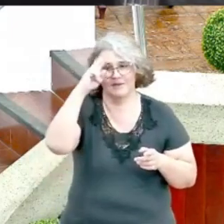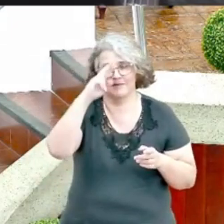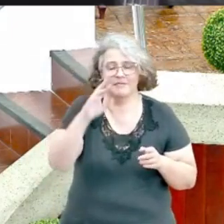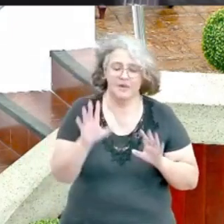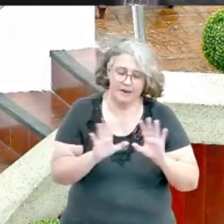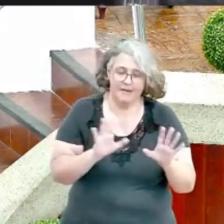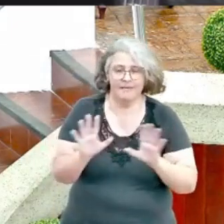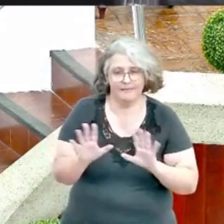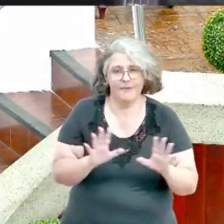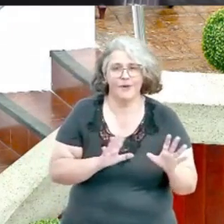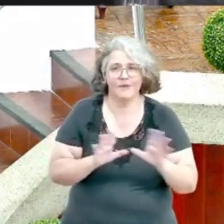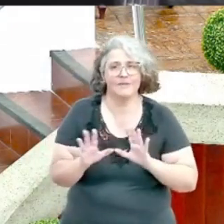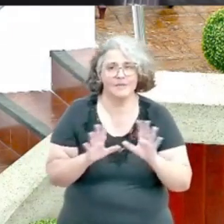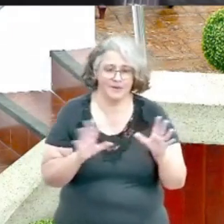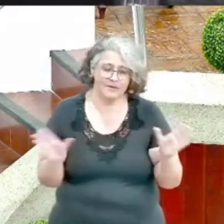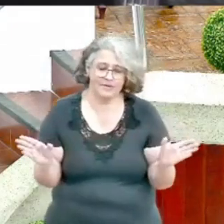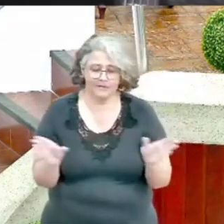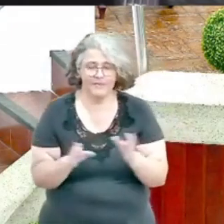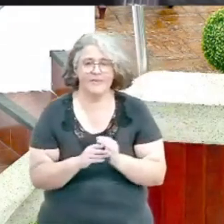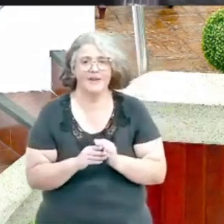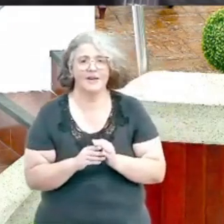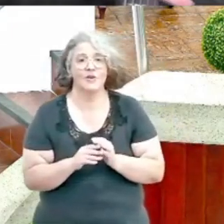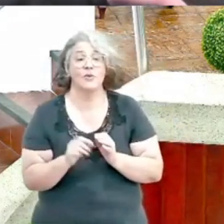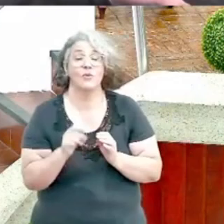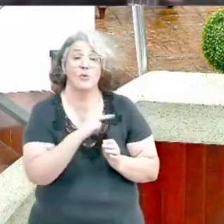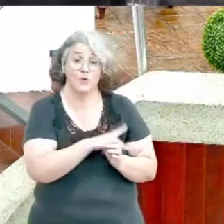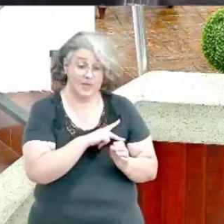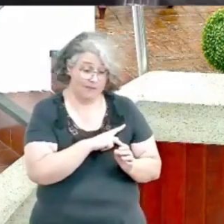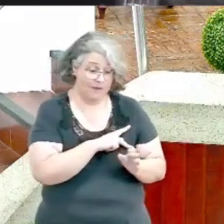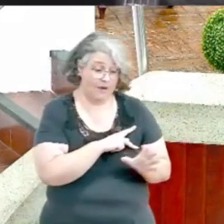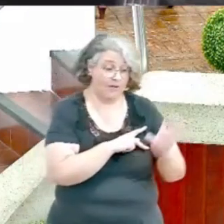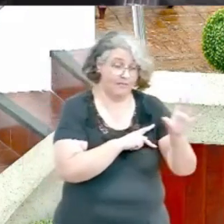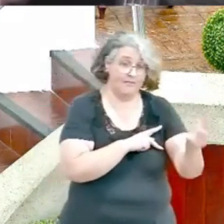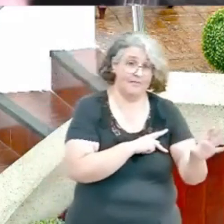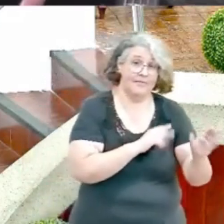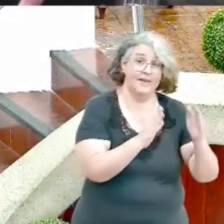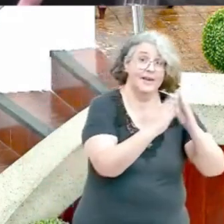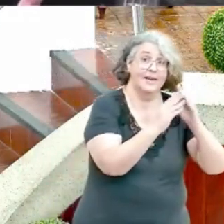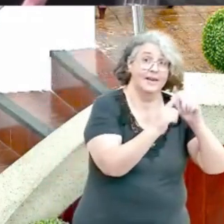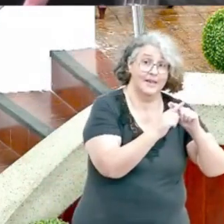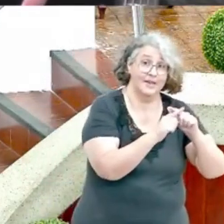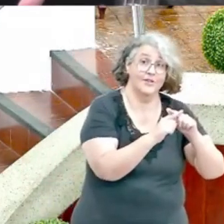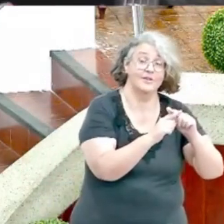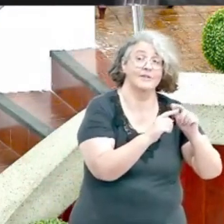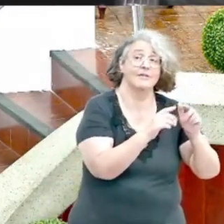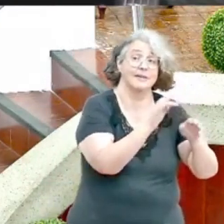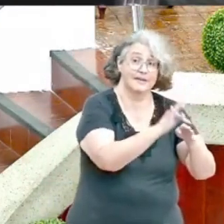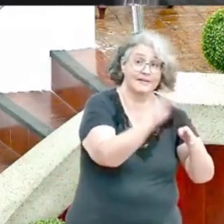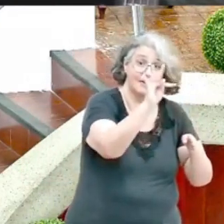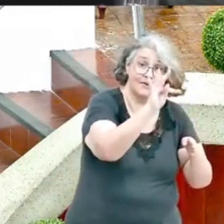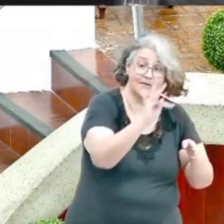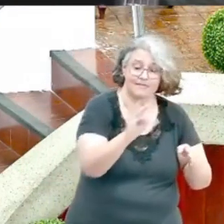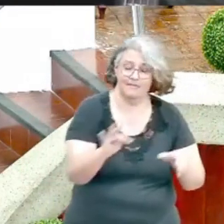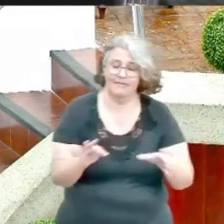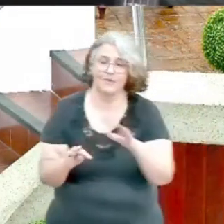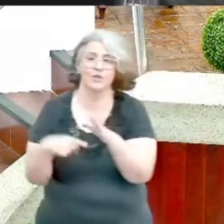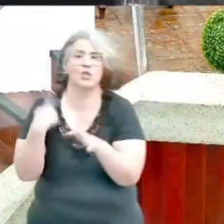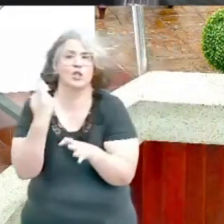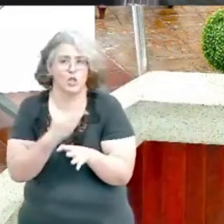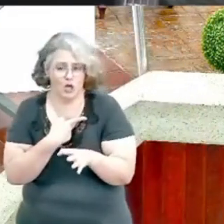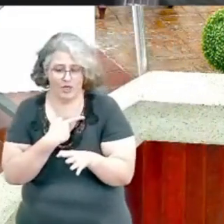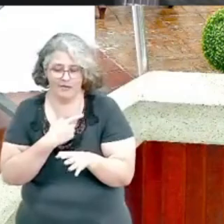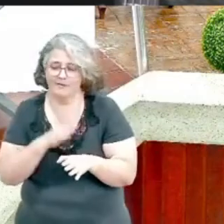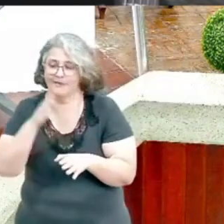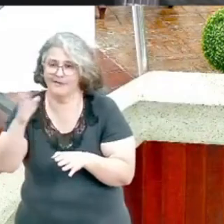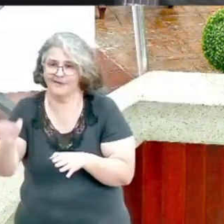devidas proporções, o que Paulo era para a igreja em Tessalônica, nós seremos